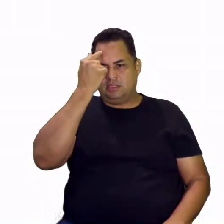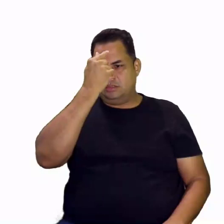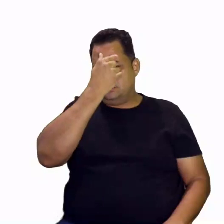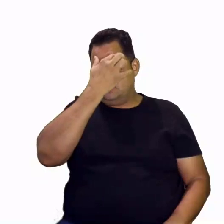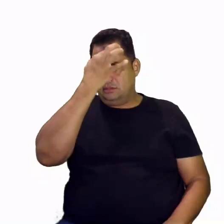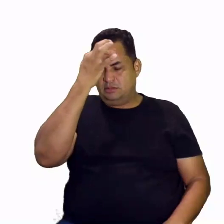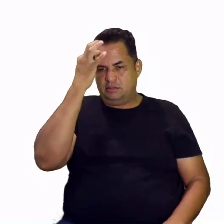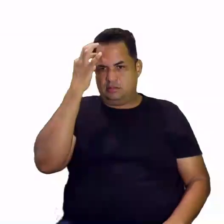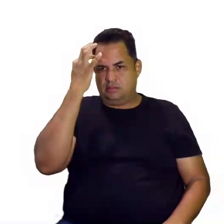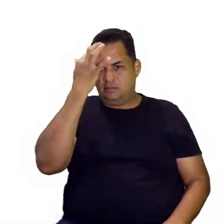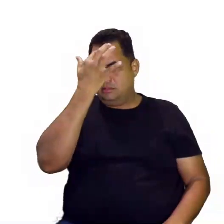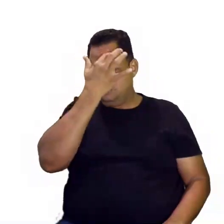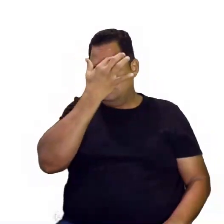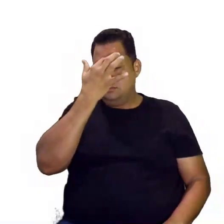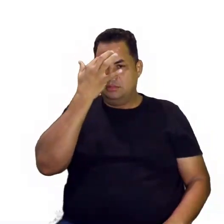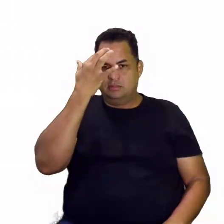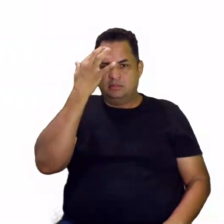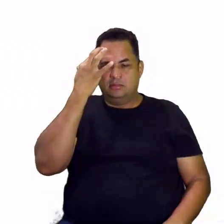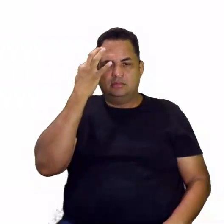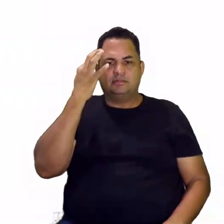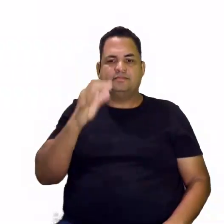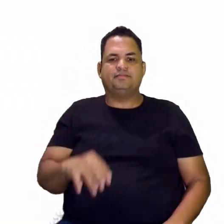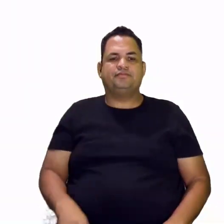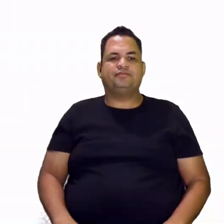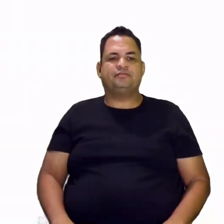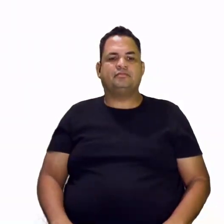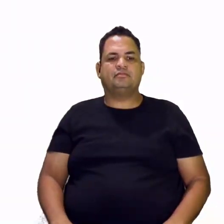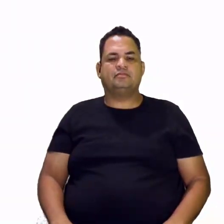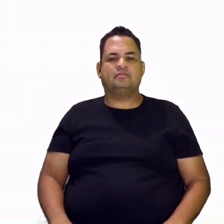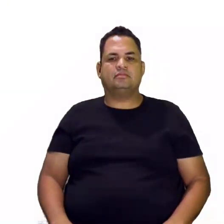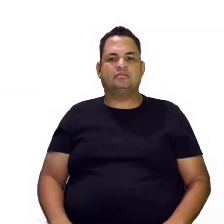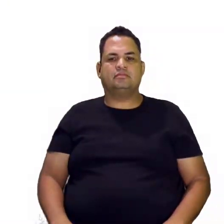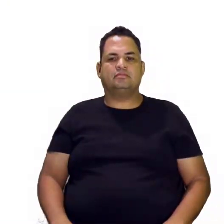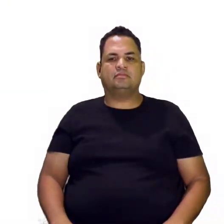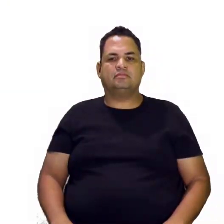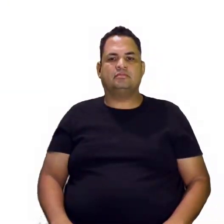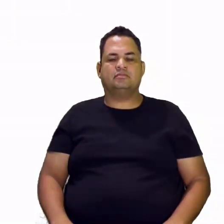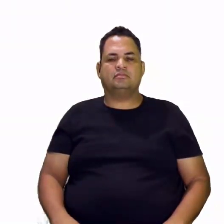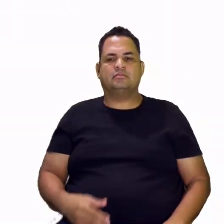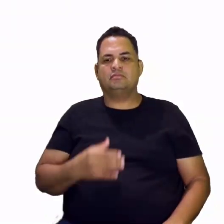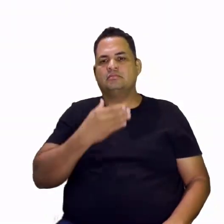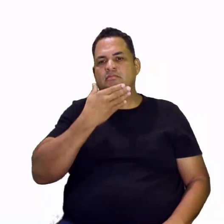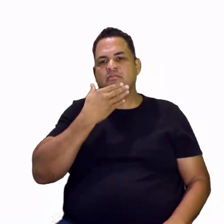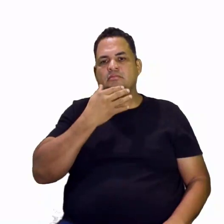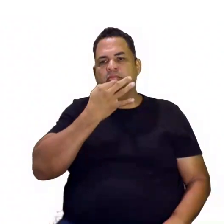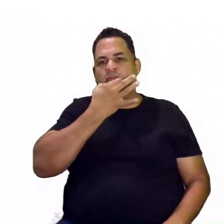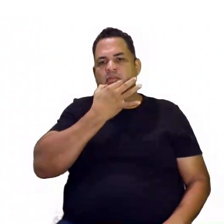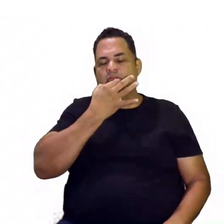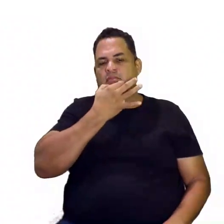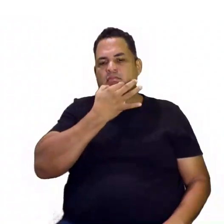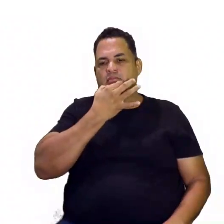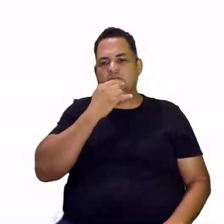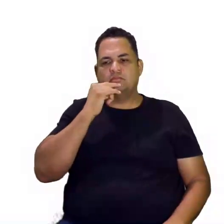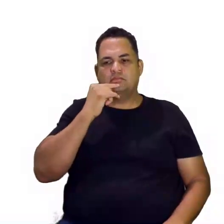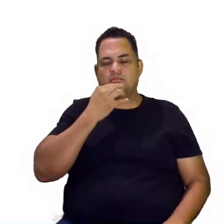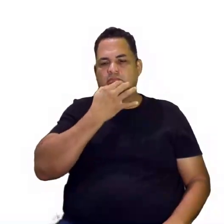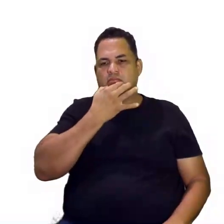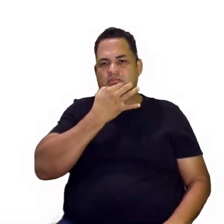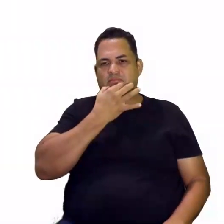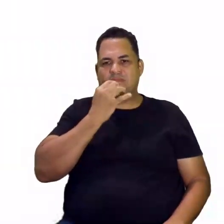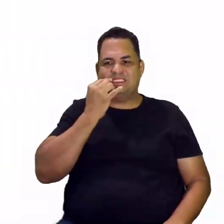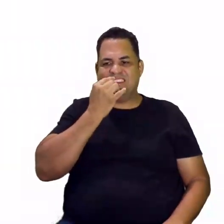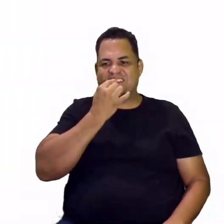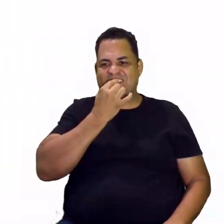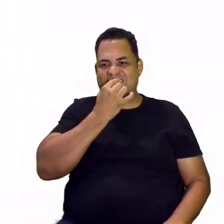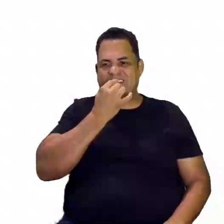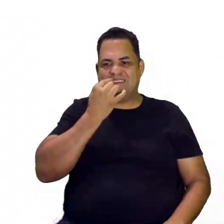testa, né? E a parte inferior da mandíbula, tá? E os